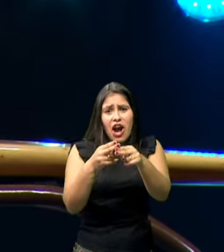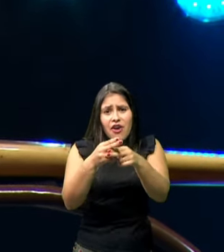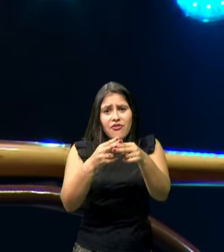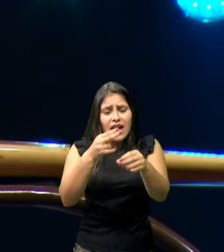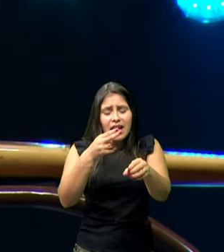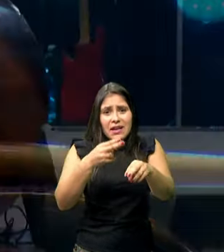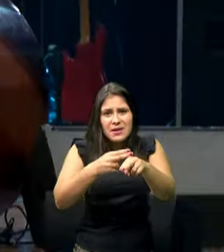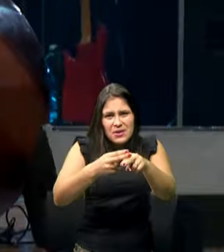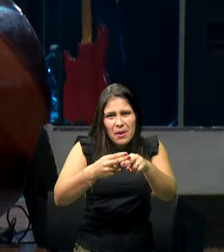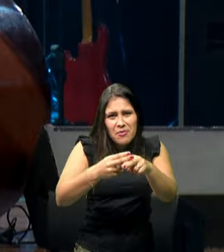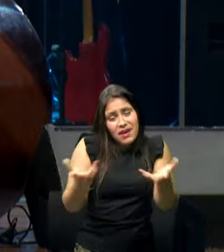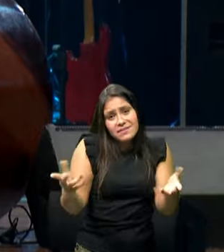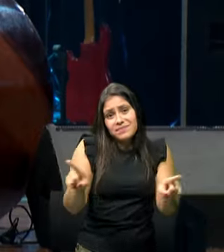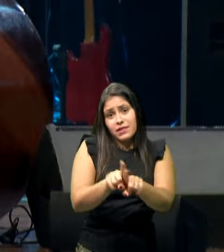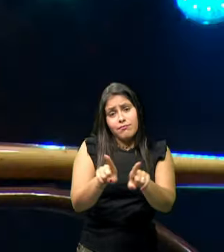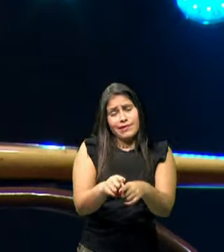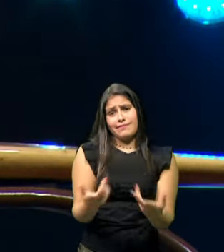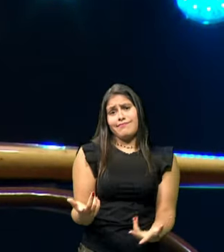para arrepiar você.